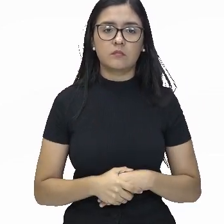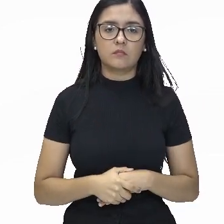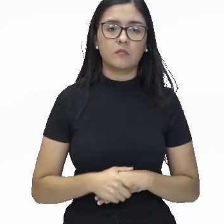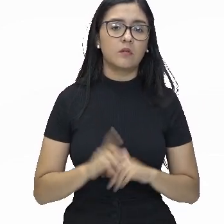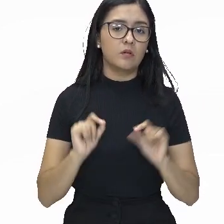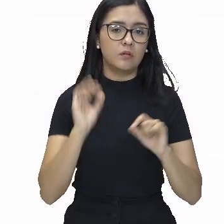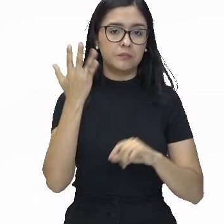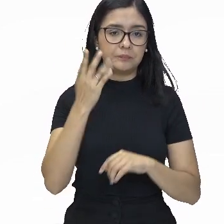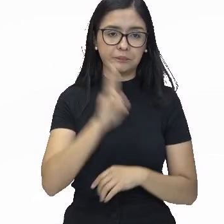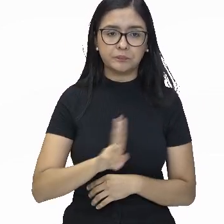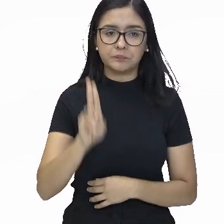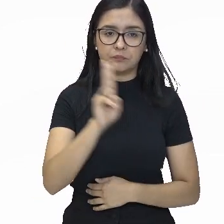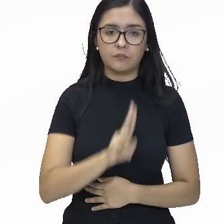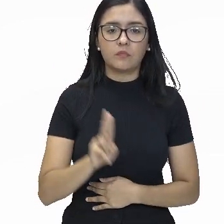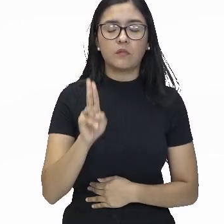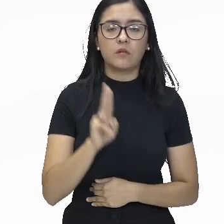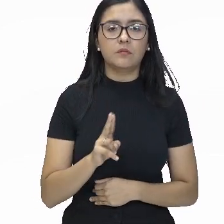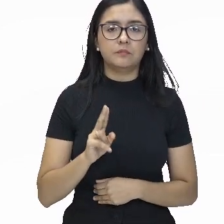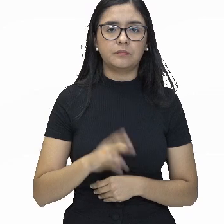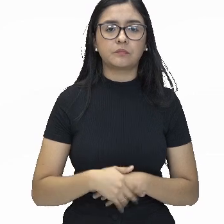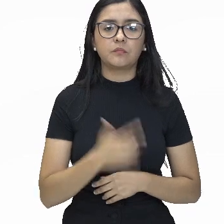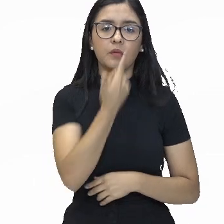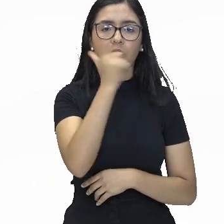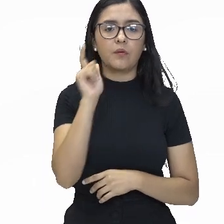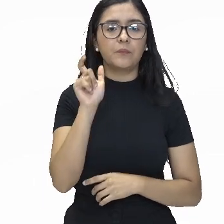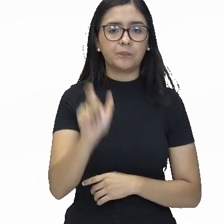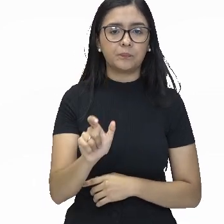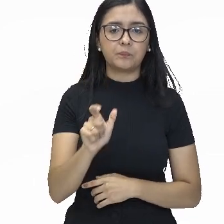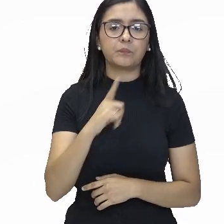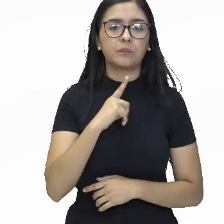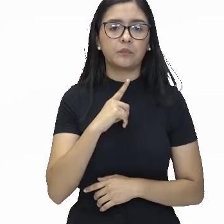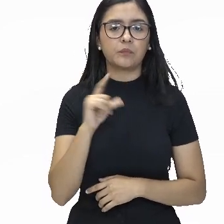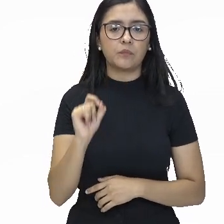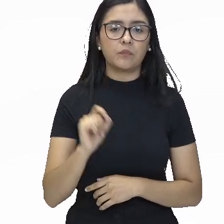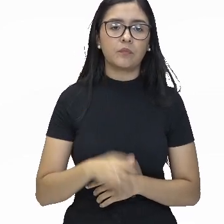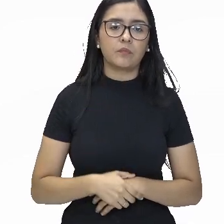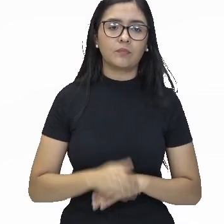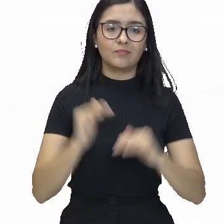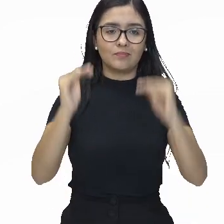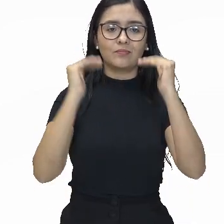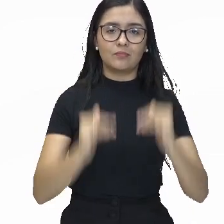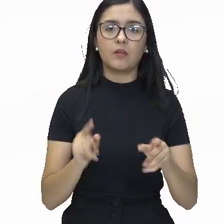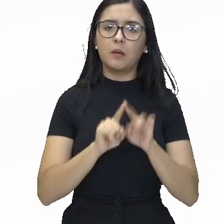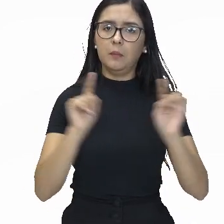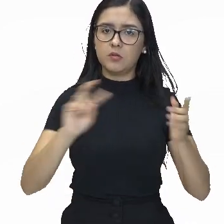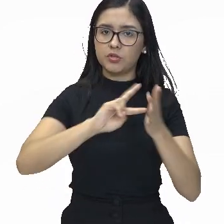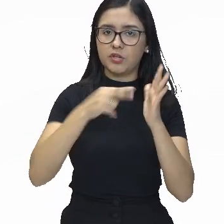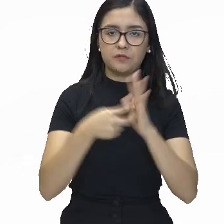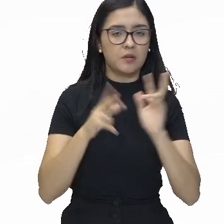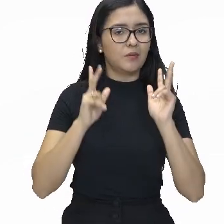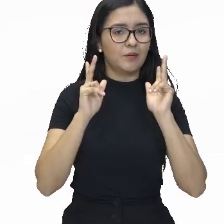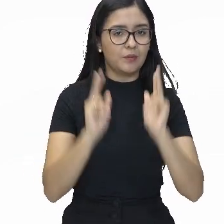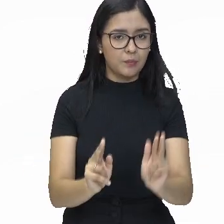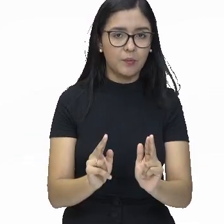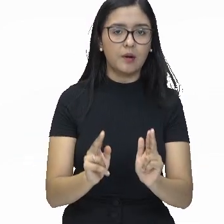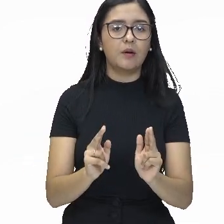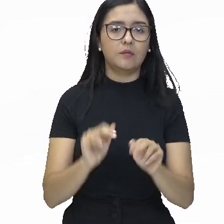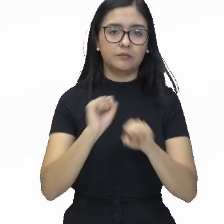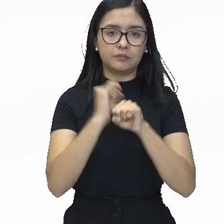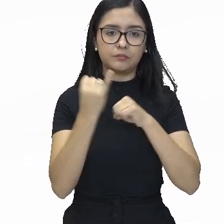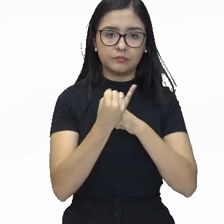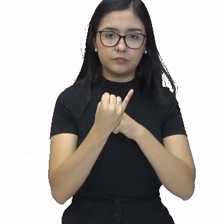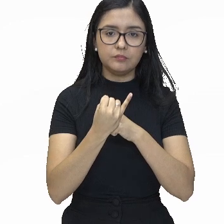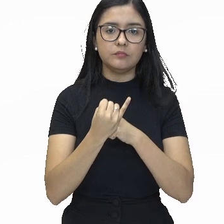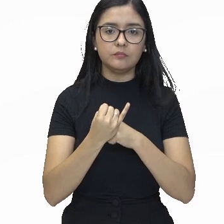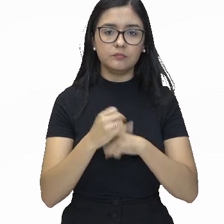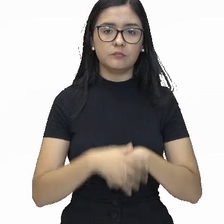vou utilizar outra expressão, mas vai dar, né, o mesmo sentido que o adjetivo duradouro.